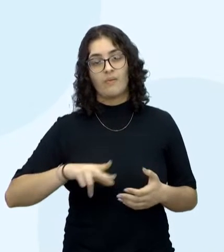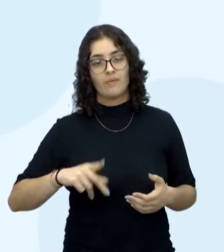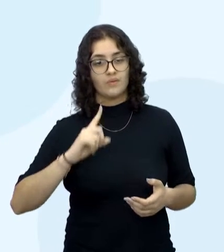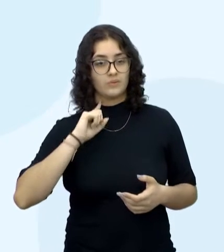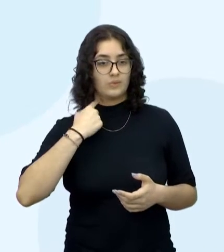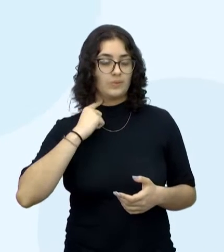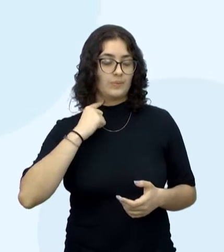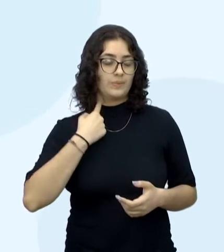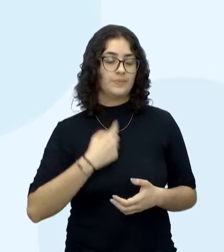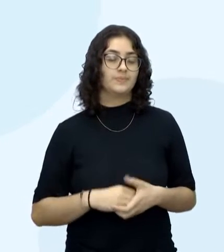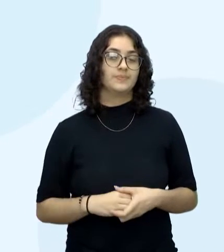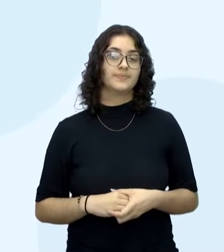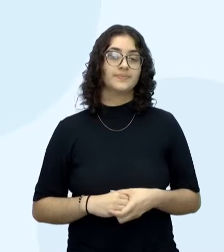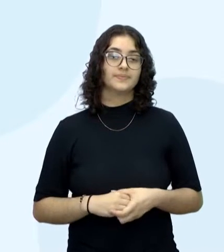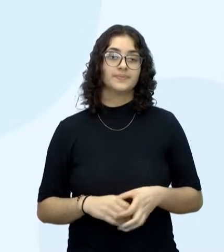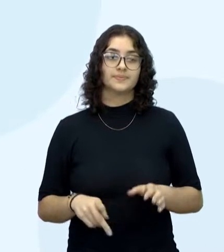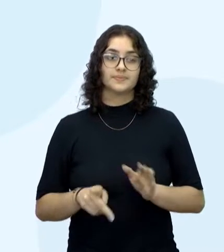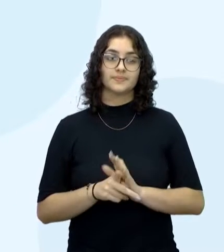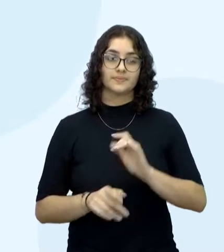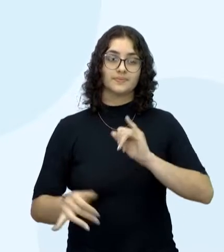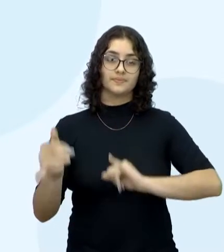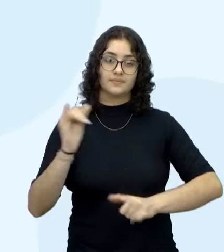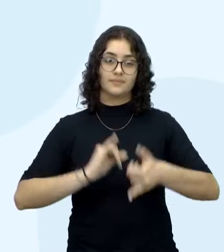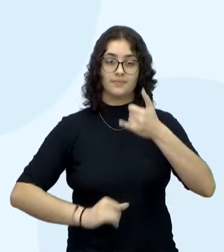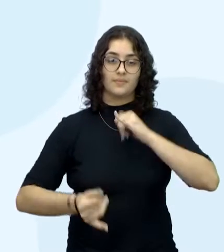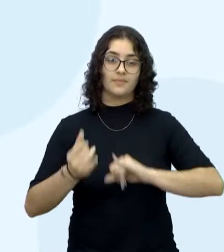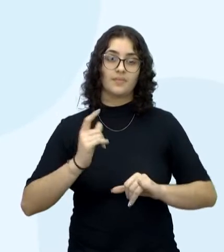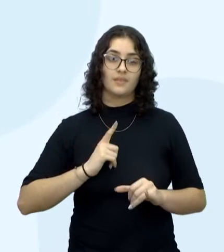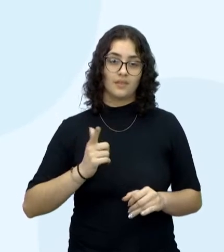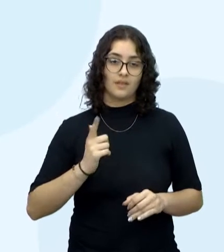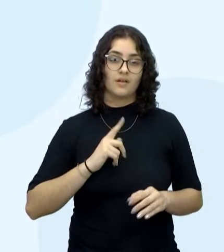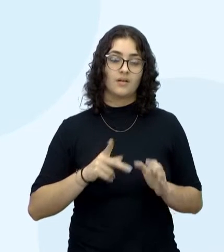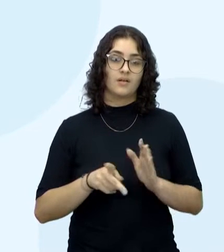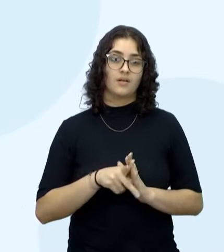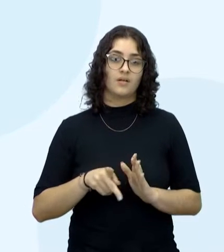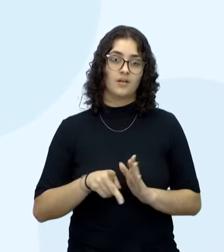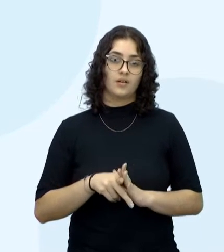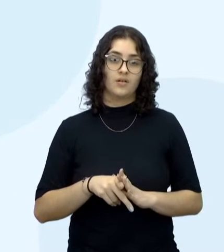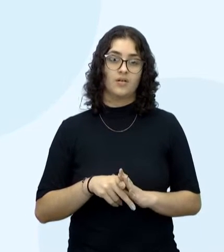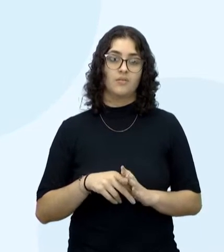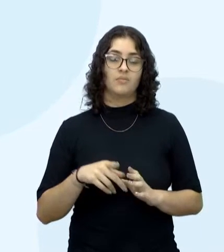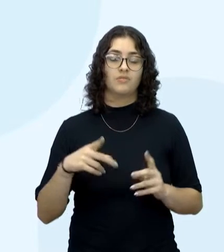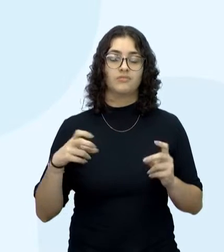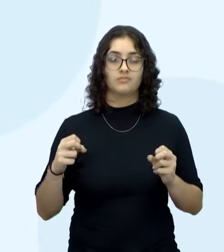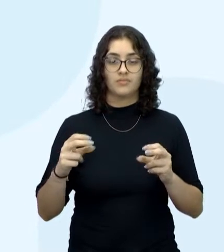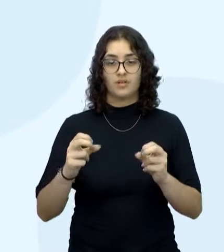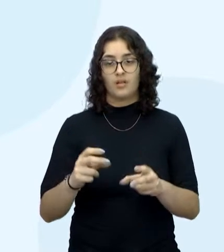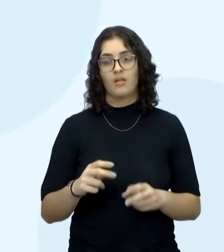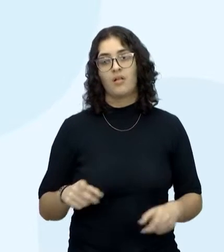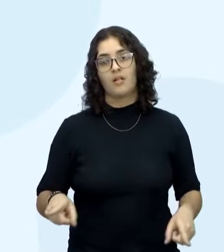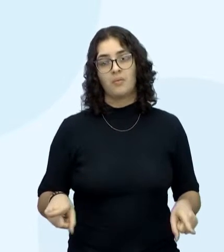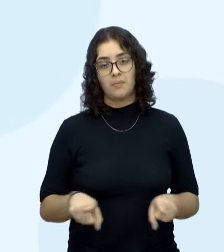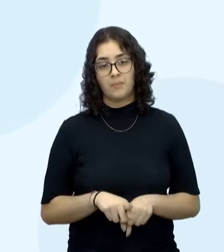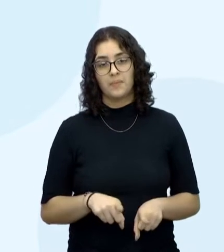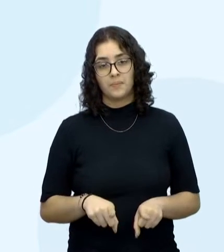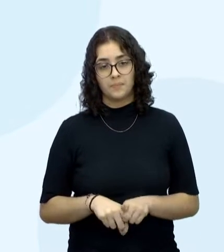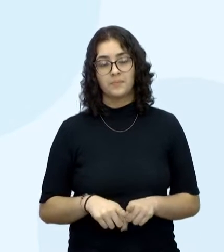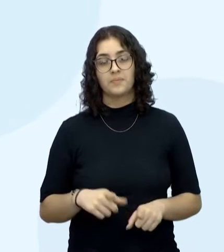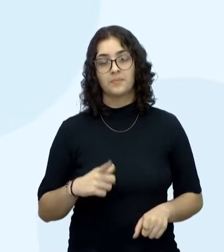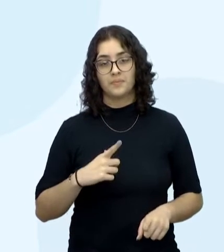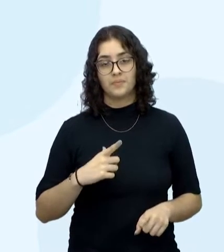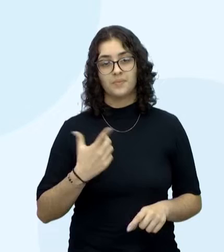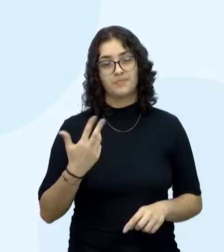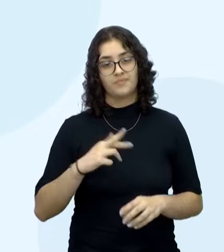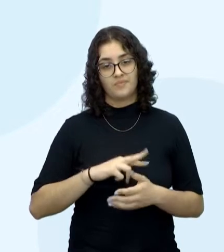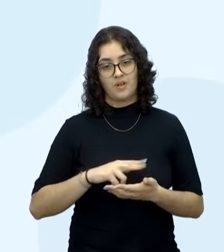poluente, tá? Os poluentes químicos, que estão presentes em agrotóxicos e metais, também provocam efeito tóxico